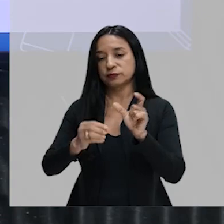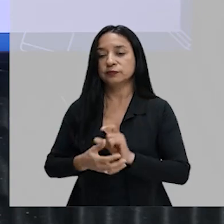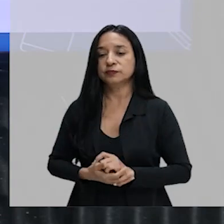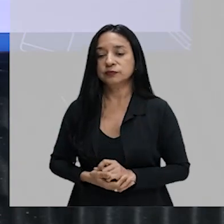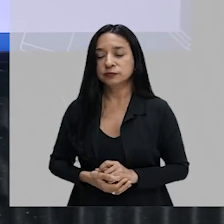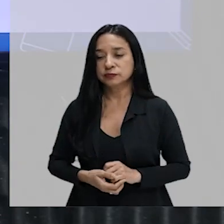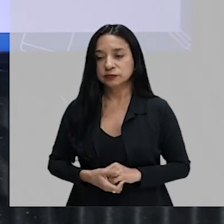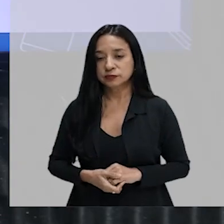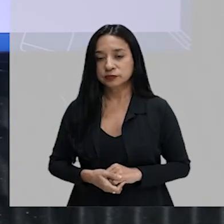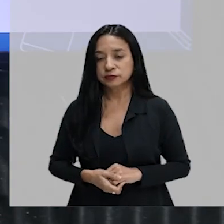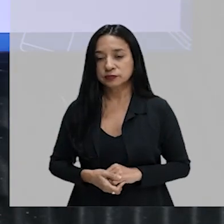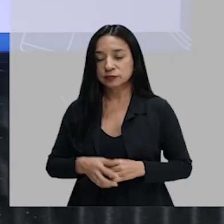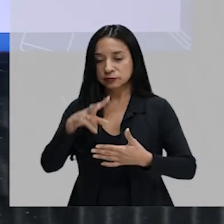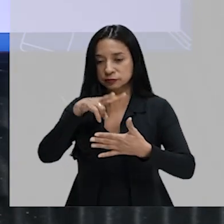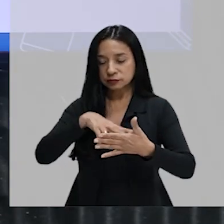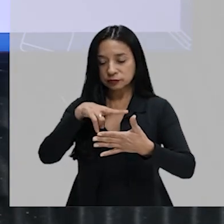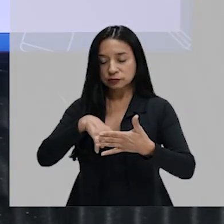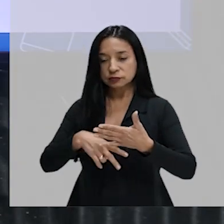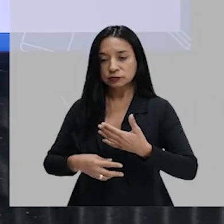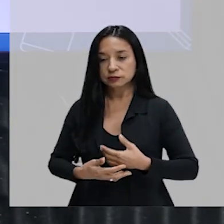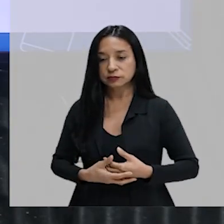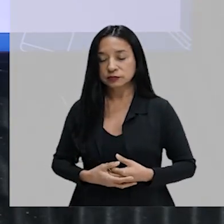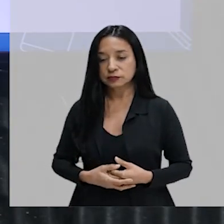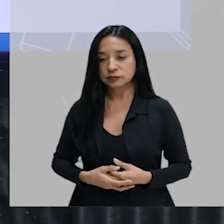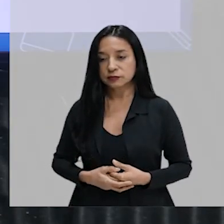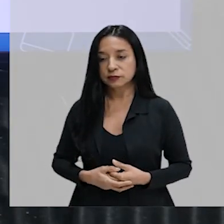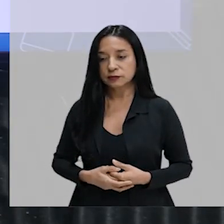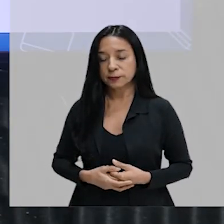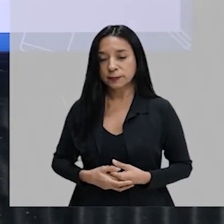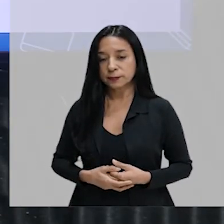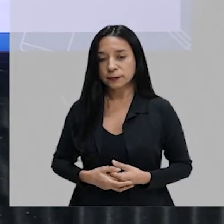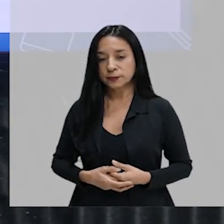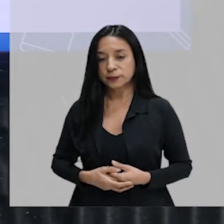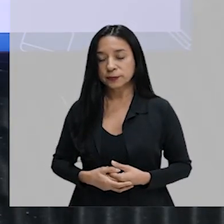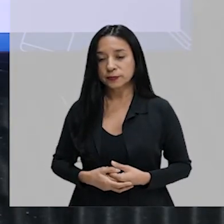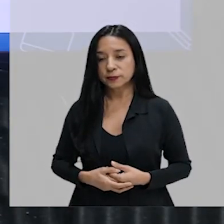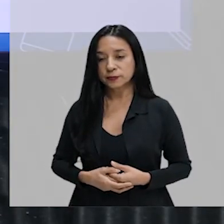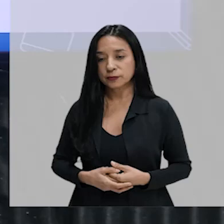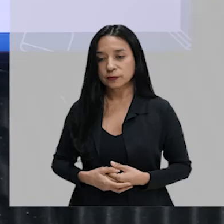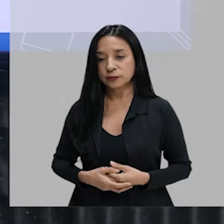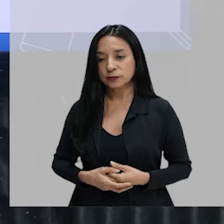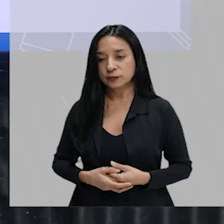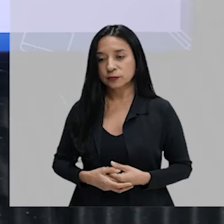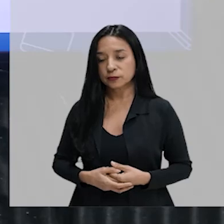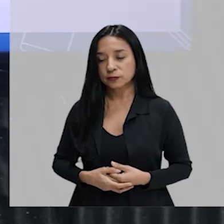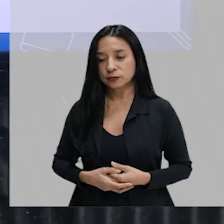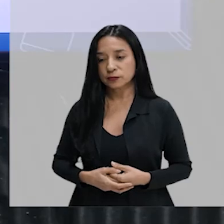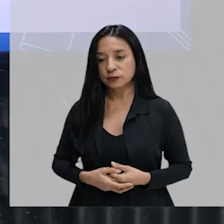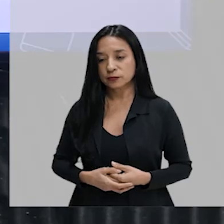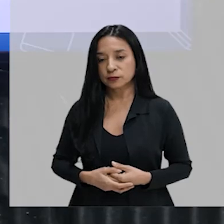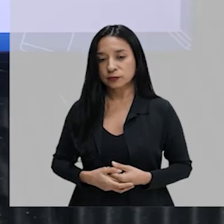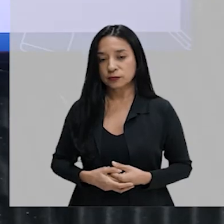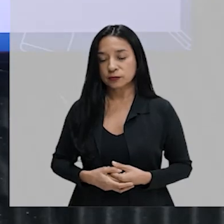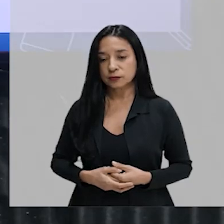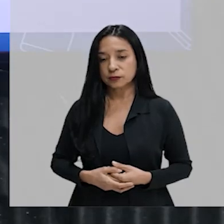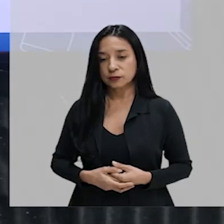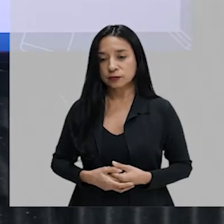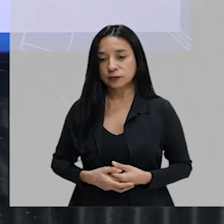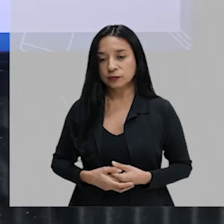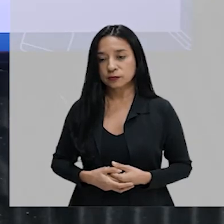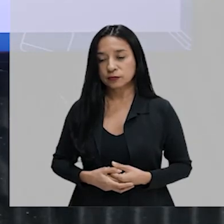ela, que seja radical, que seja um esporte, que seja uma luta, que seja ginástica, que seja competitivo, que seja uma